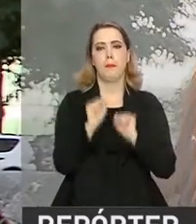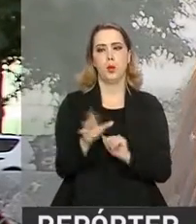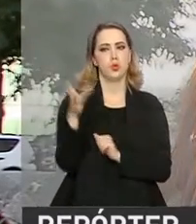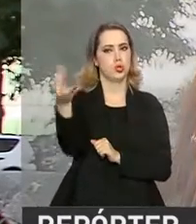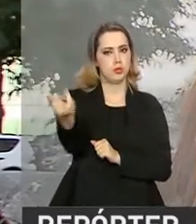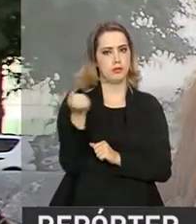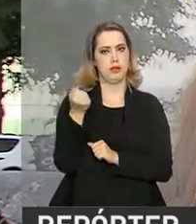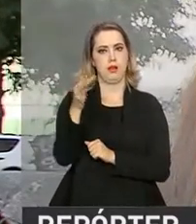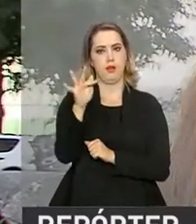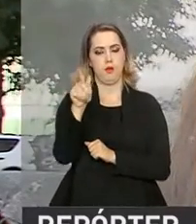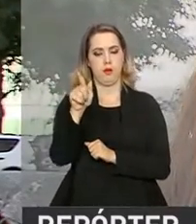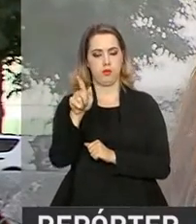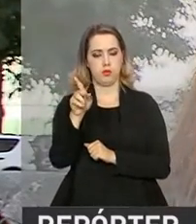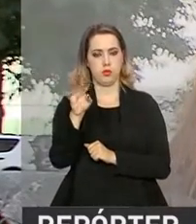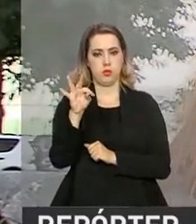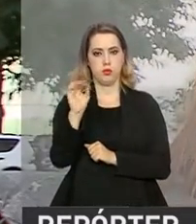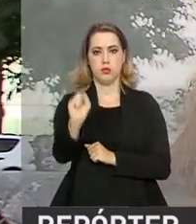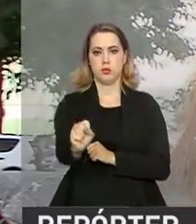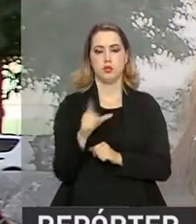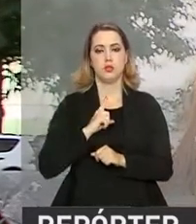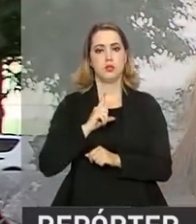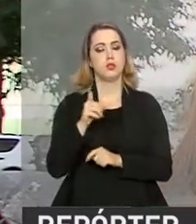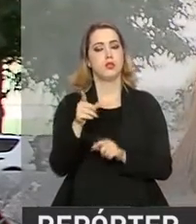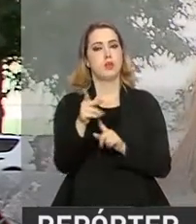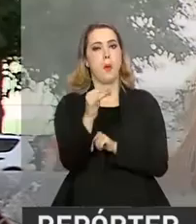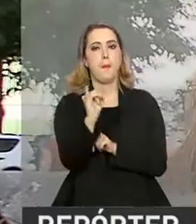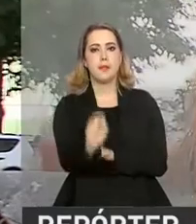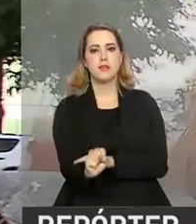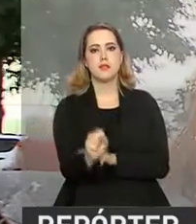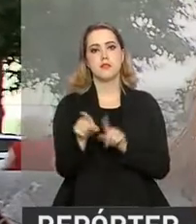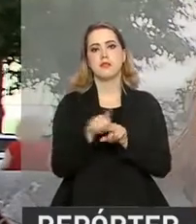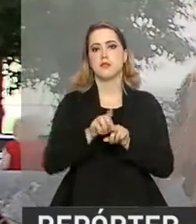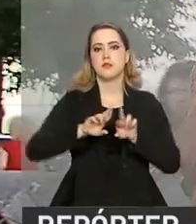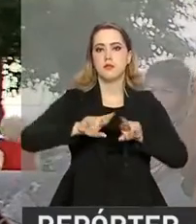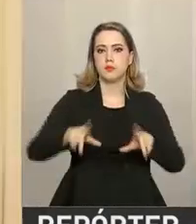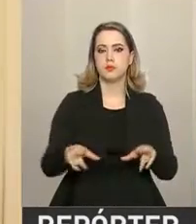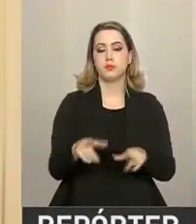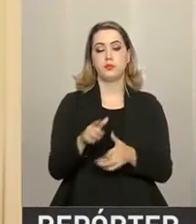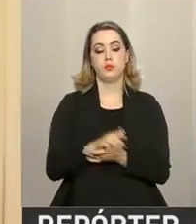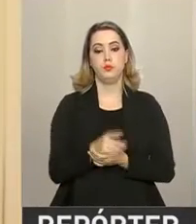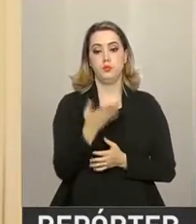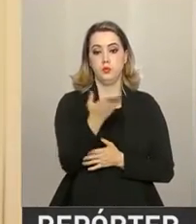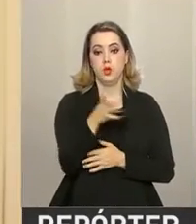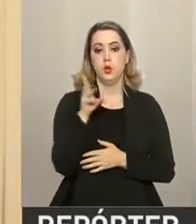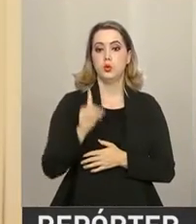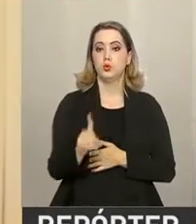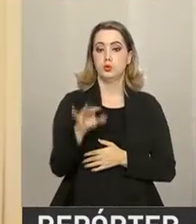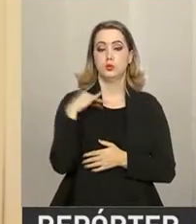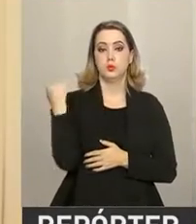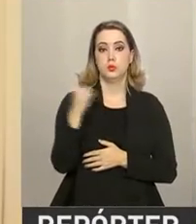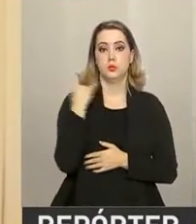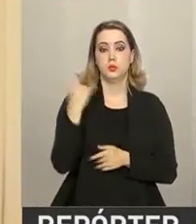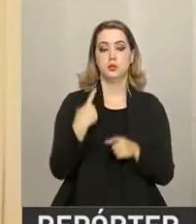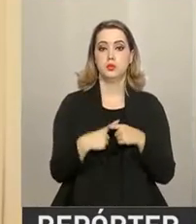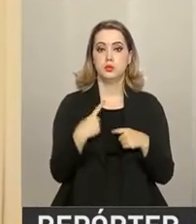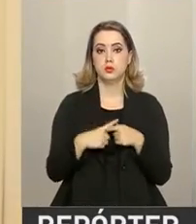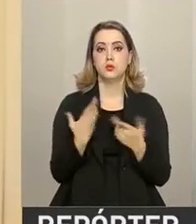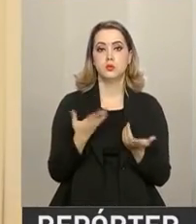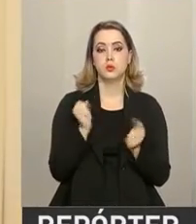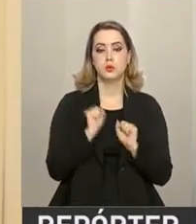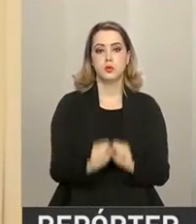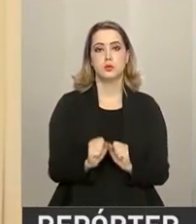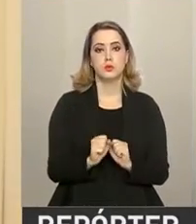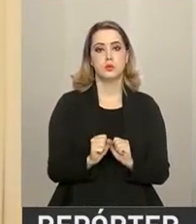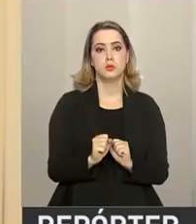fundo de garantia do tempo de serviço eo benefício do pis pasep é um direito importante porque realmente permite